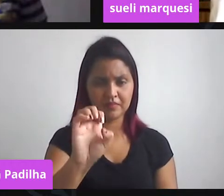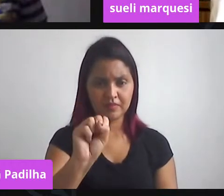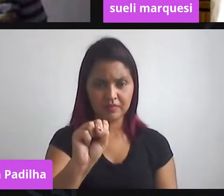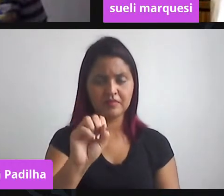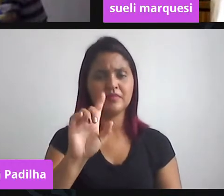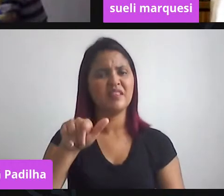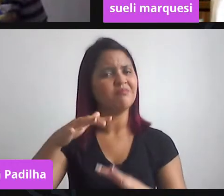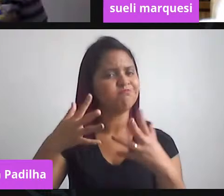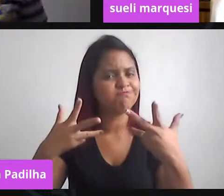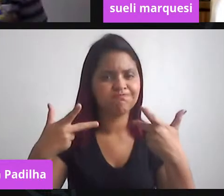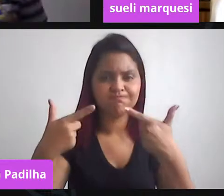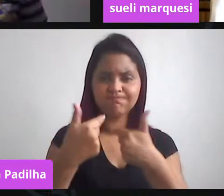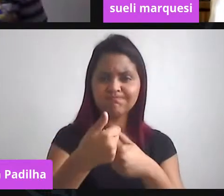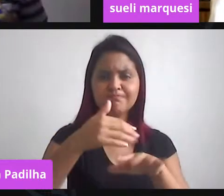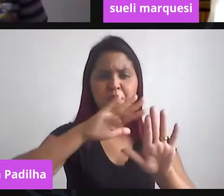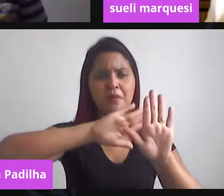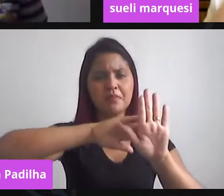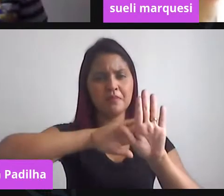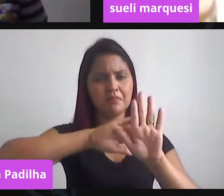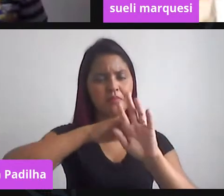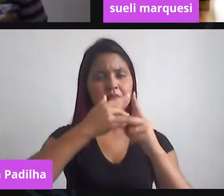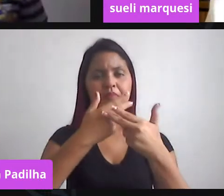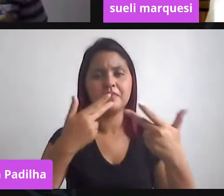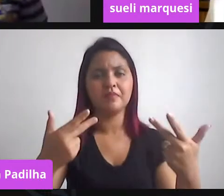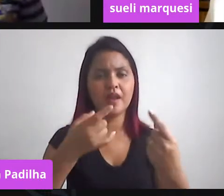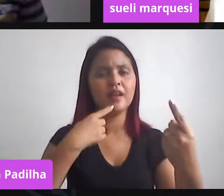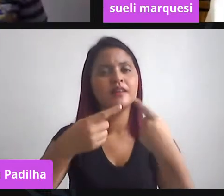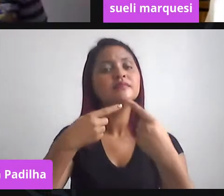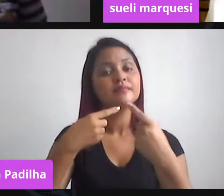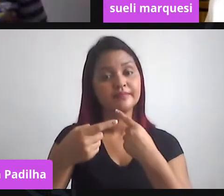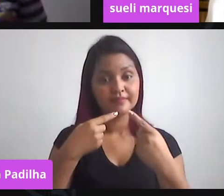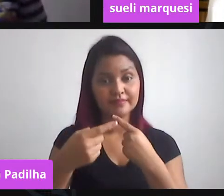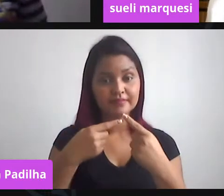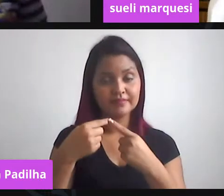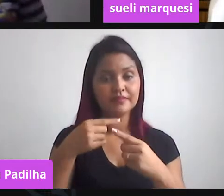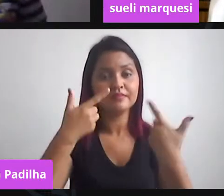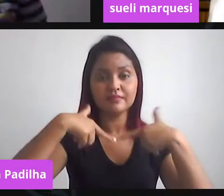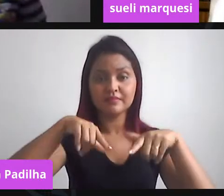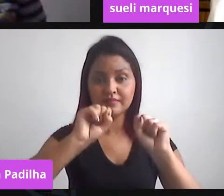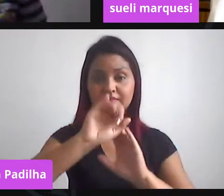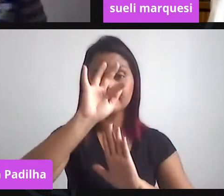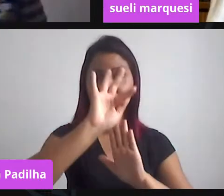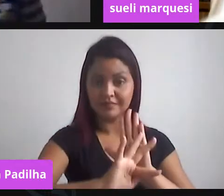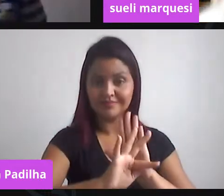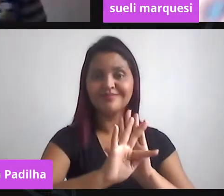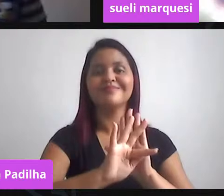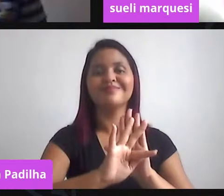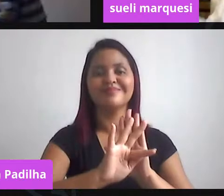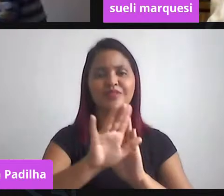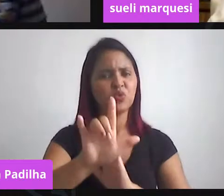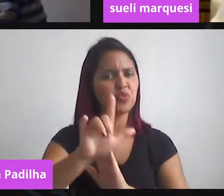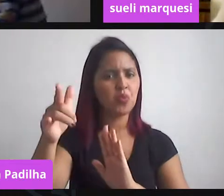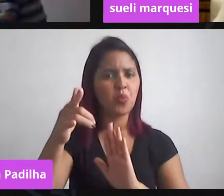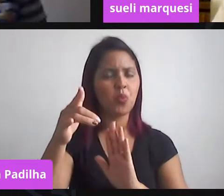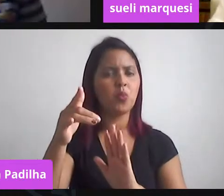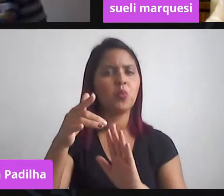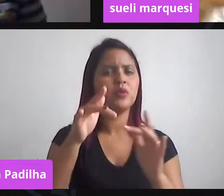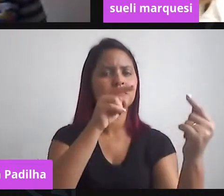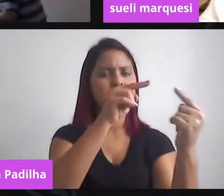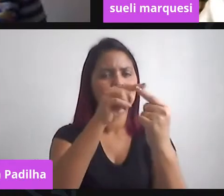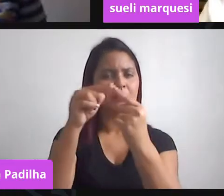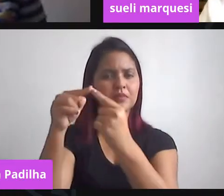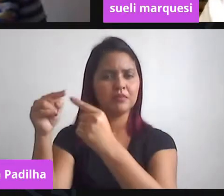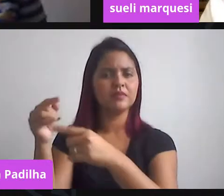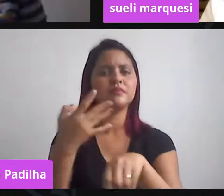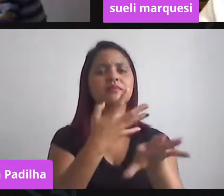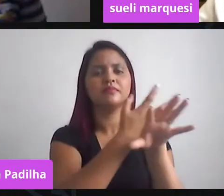de interfaces, né, e diálogos da linguística textual com outras disciplinas, com